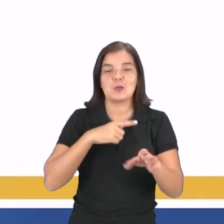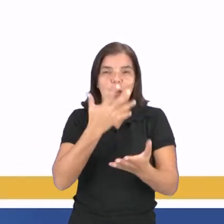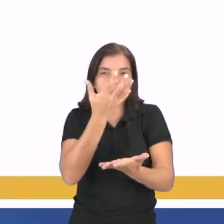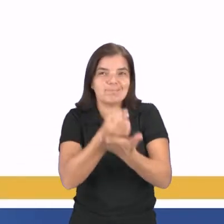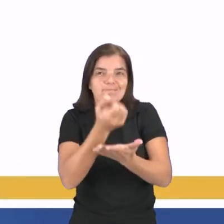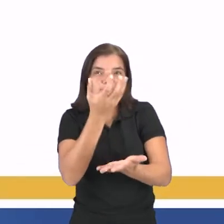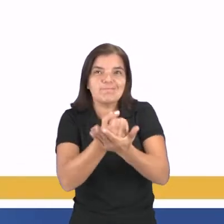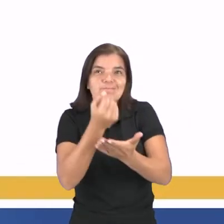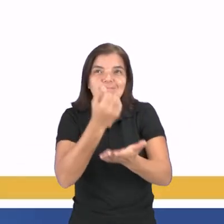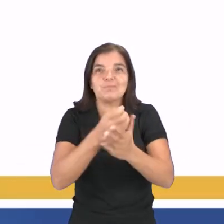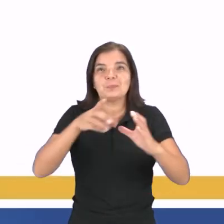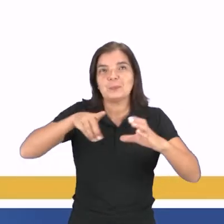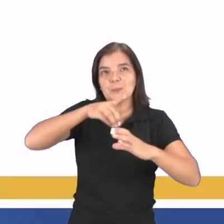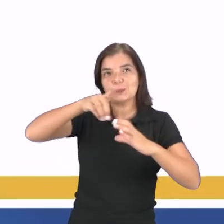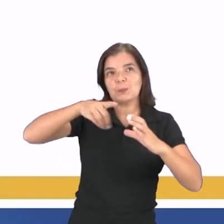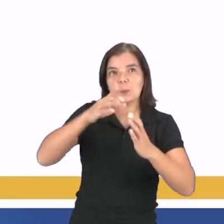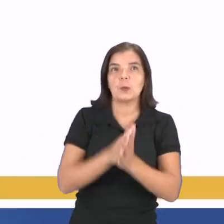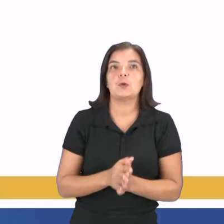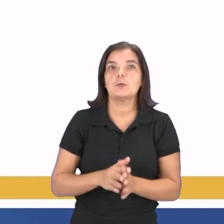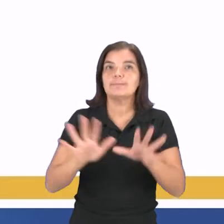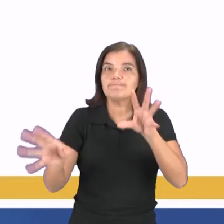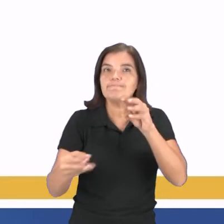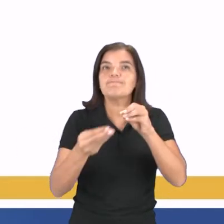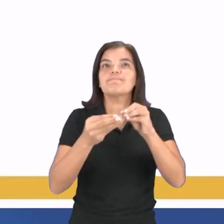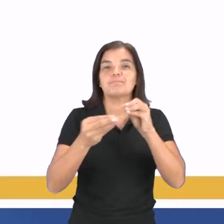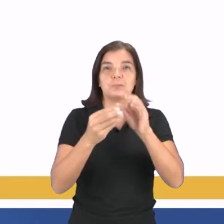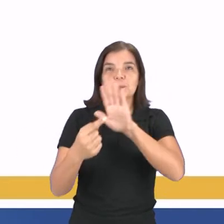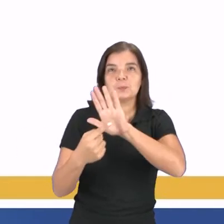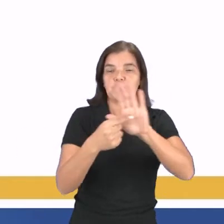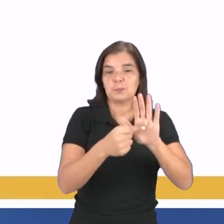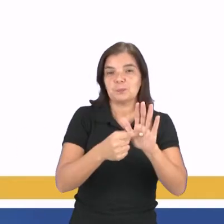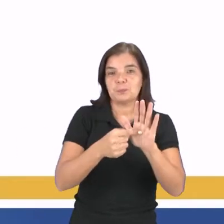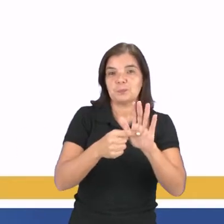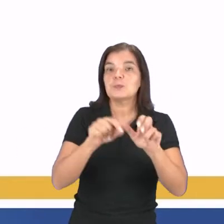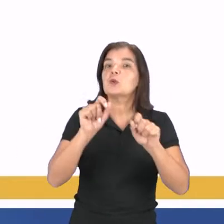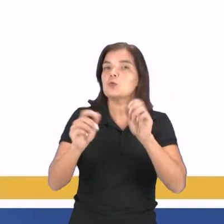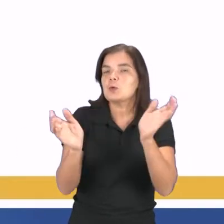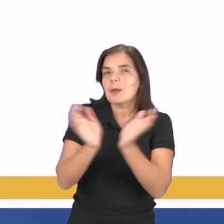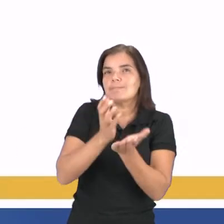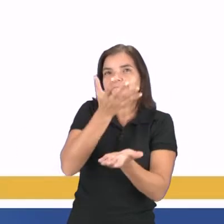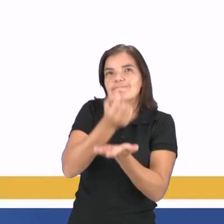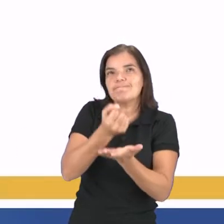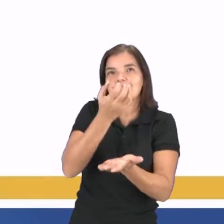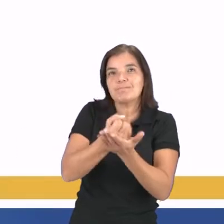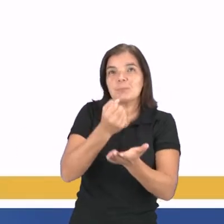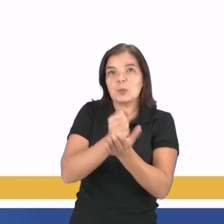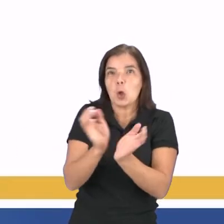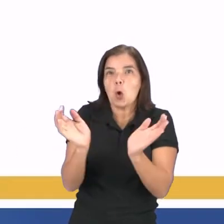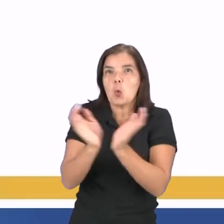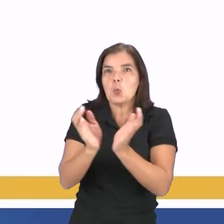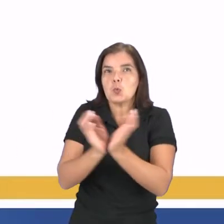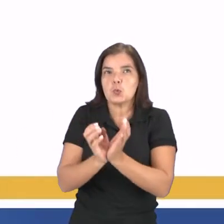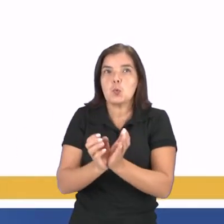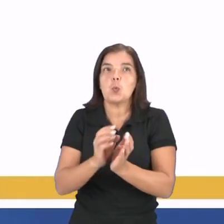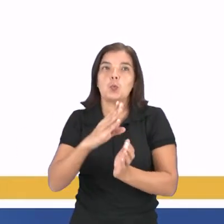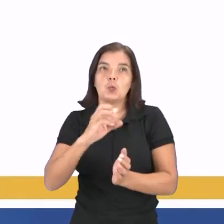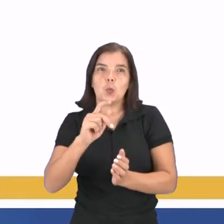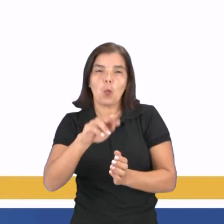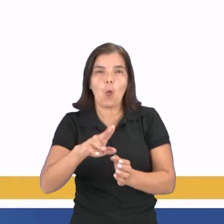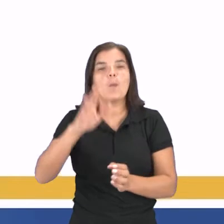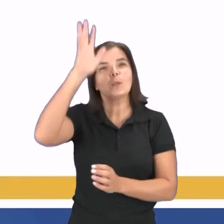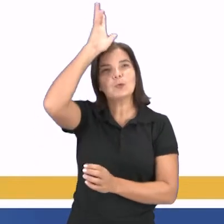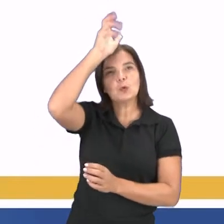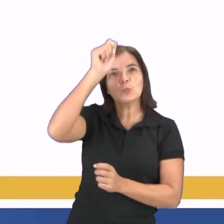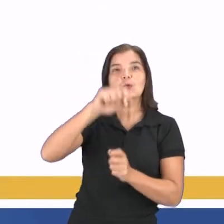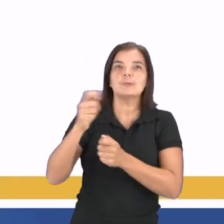também atuava no ramo das gravações. Este é seu suplemento de estreia, destaque-se as gravações da Banda do Corpo de